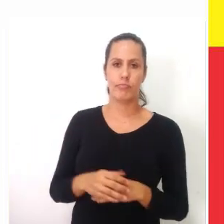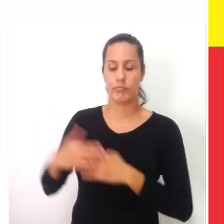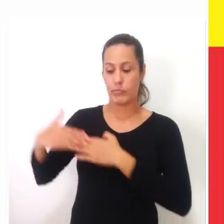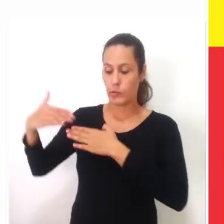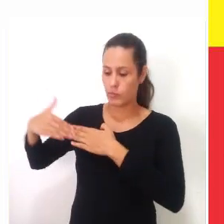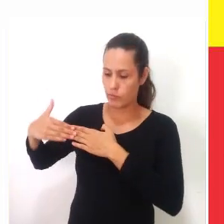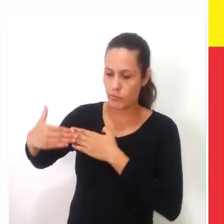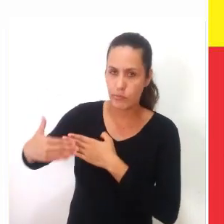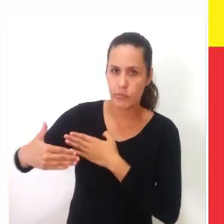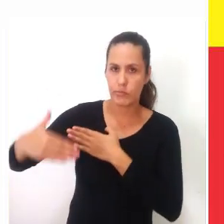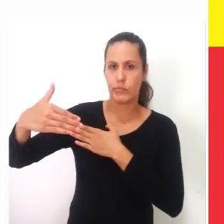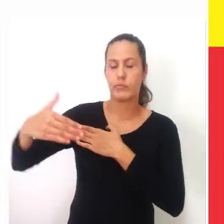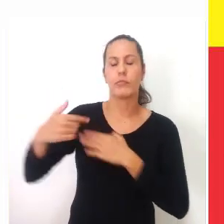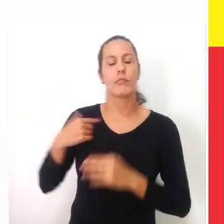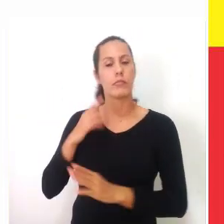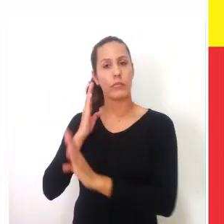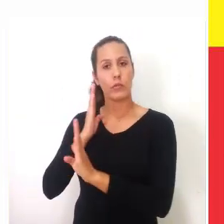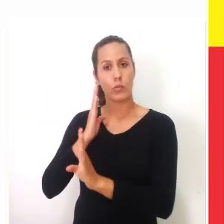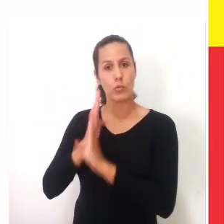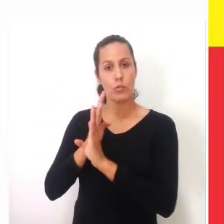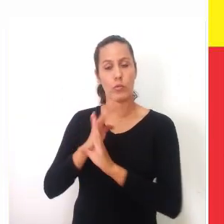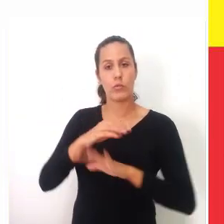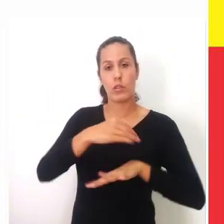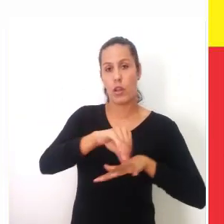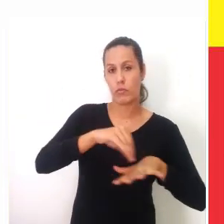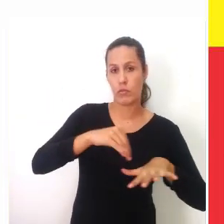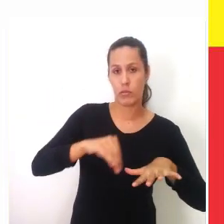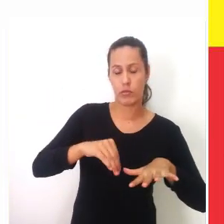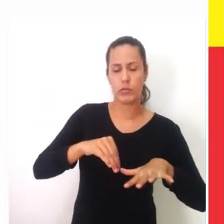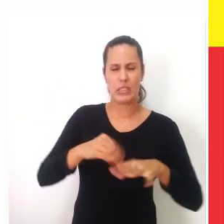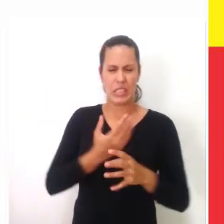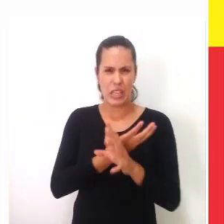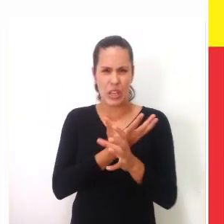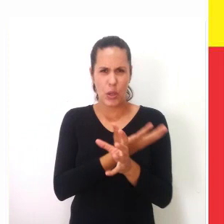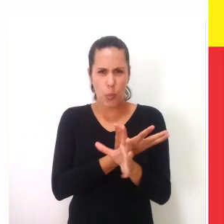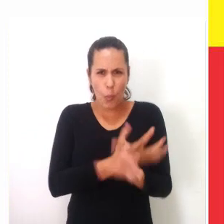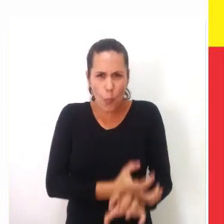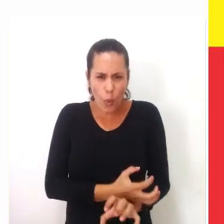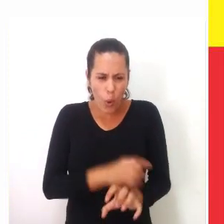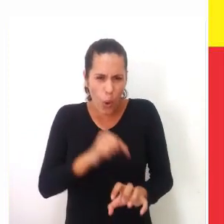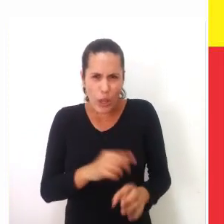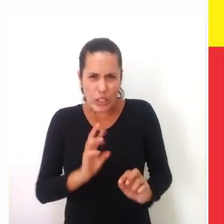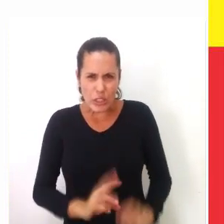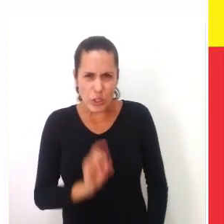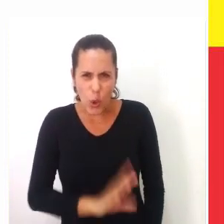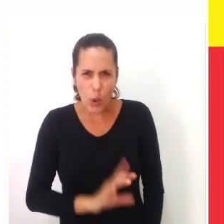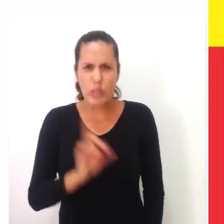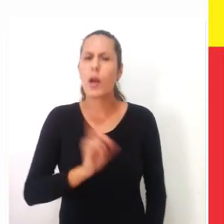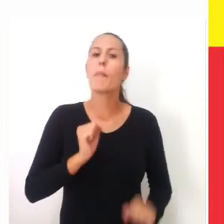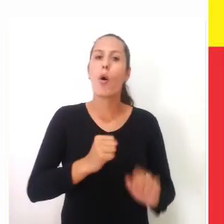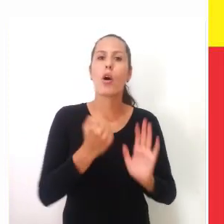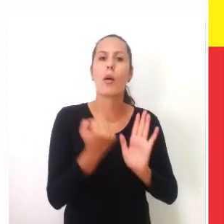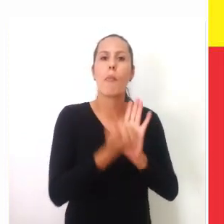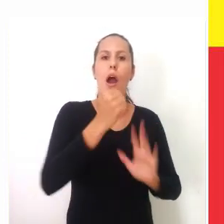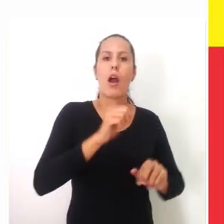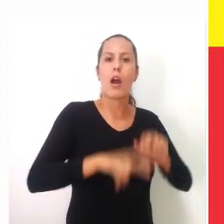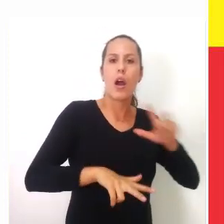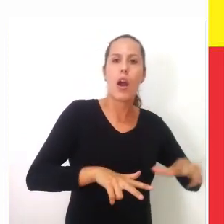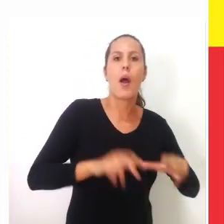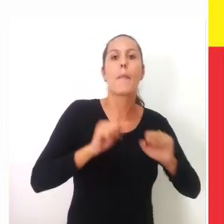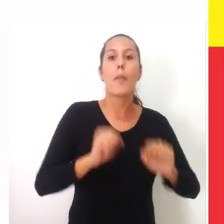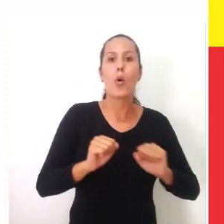encontra fósseis, registros de ossos, só ossos não, pode ser marcas, pode